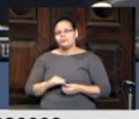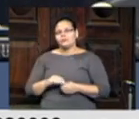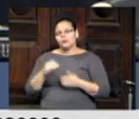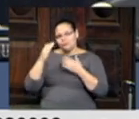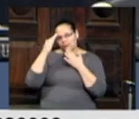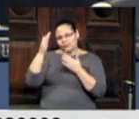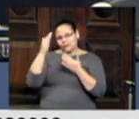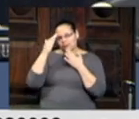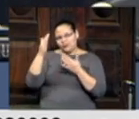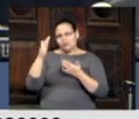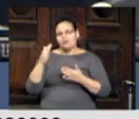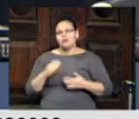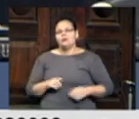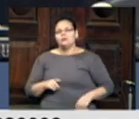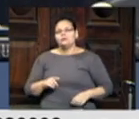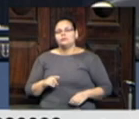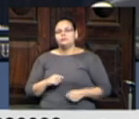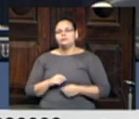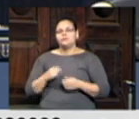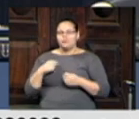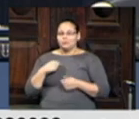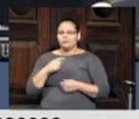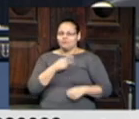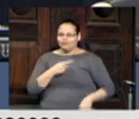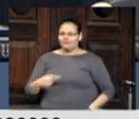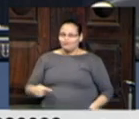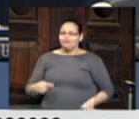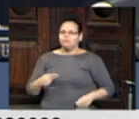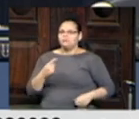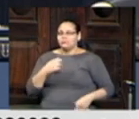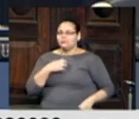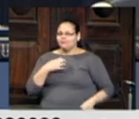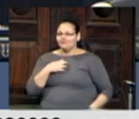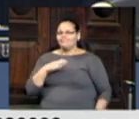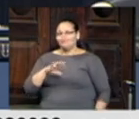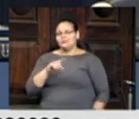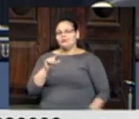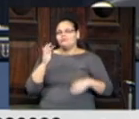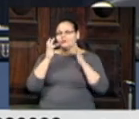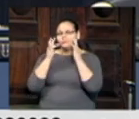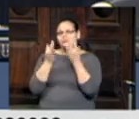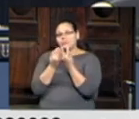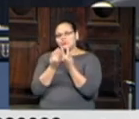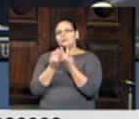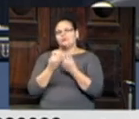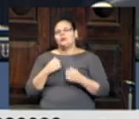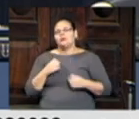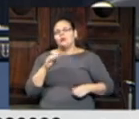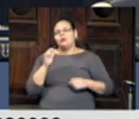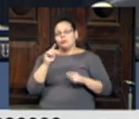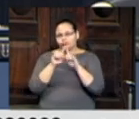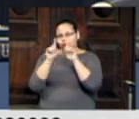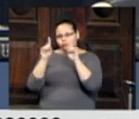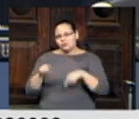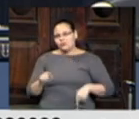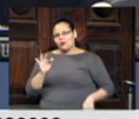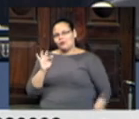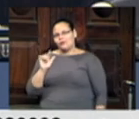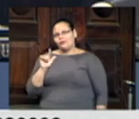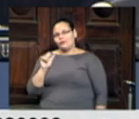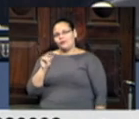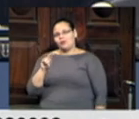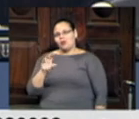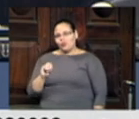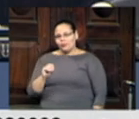obrigado, deputado André Siciliano. A presidência se solidariza com os familiares do nosso funcionário Flávio, funcionário da Comissão